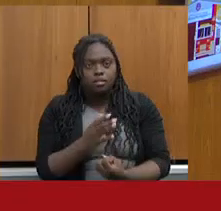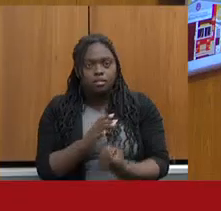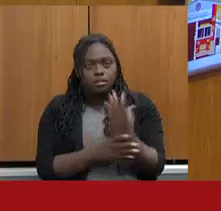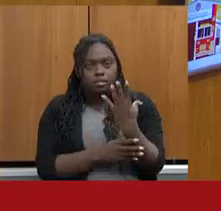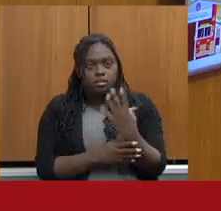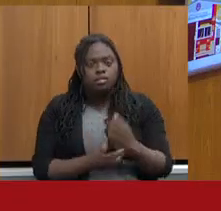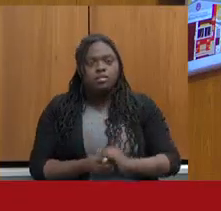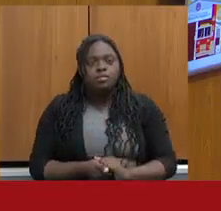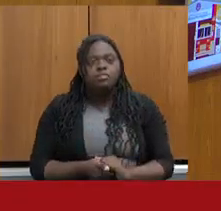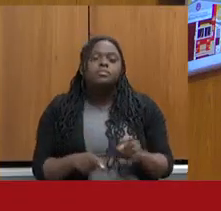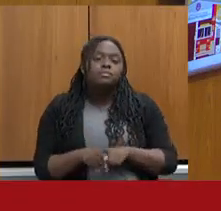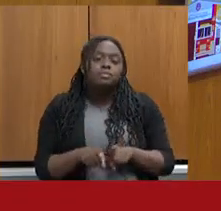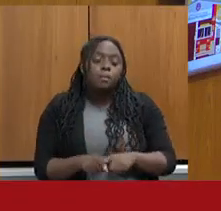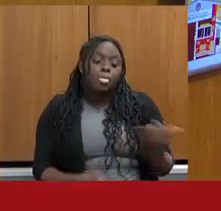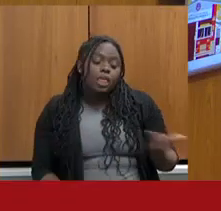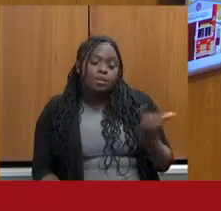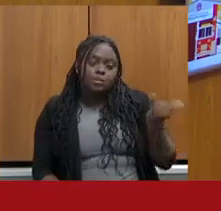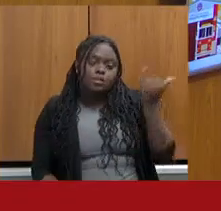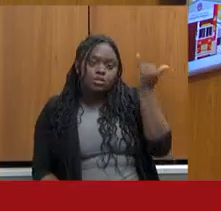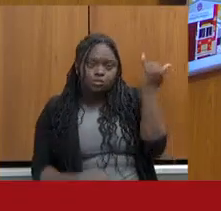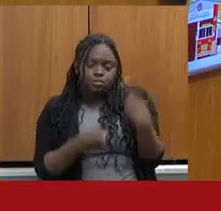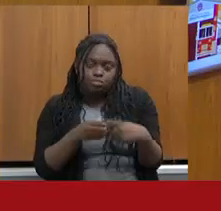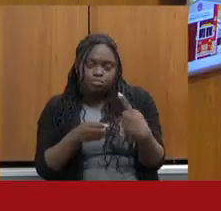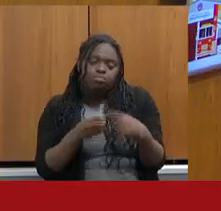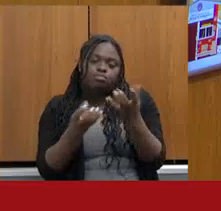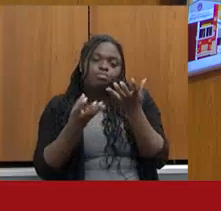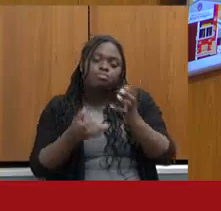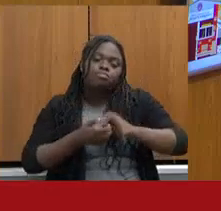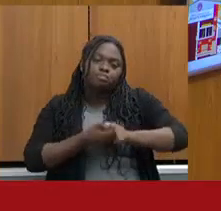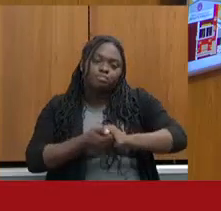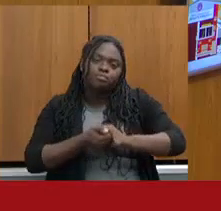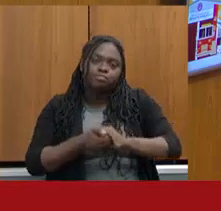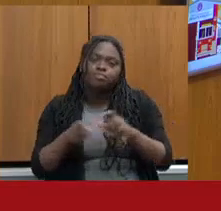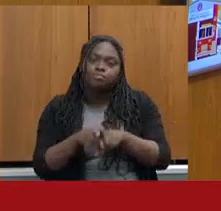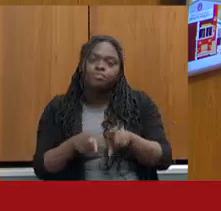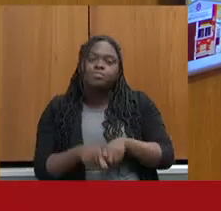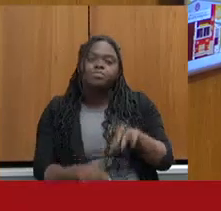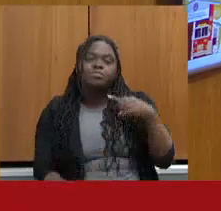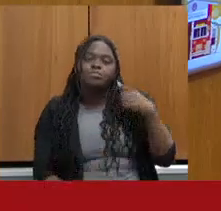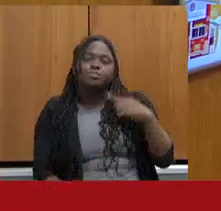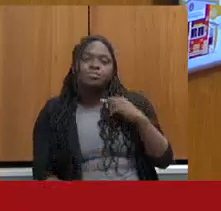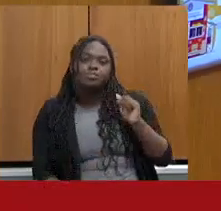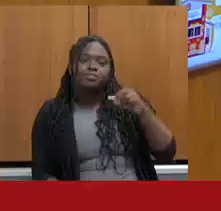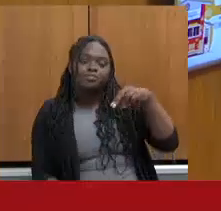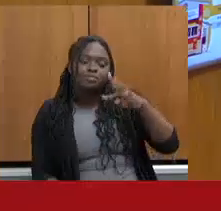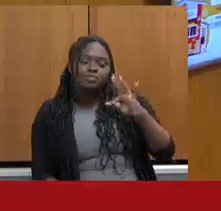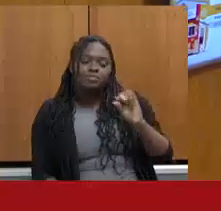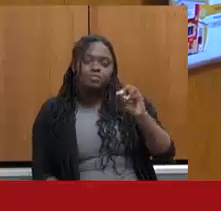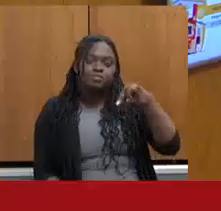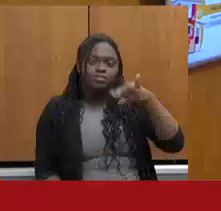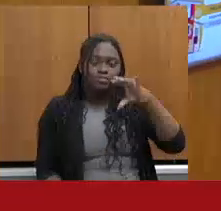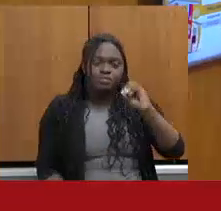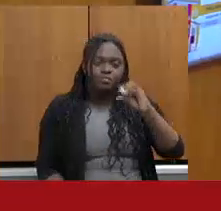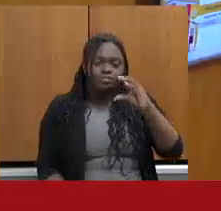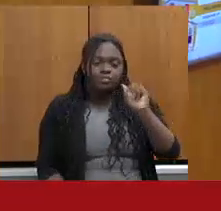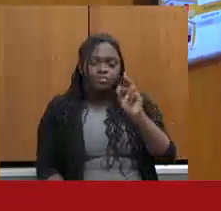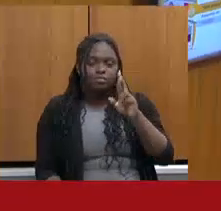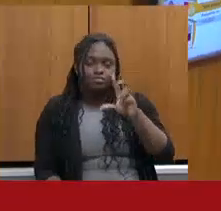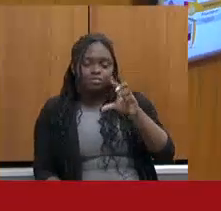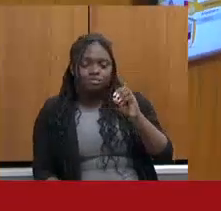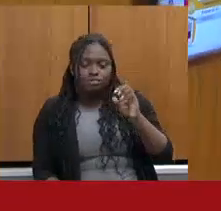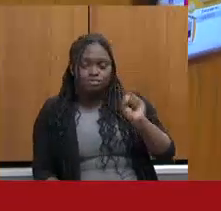e tem sido importante para a cidade quero cumprimentar também aqui o nosso Deputado Antônio Carlos Arantes primeiro vice-presidente da Assembleia